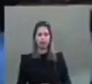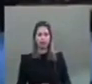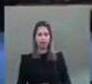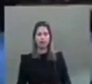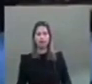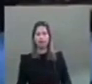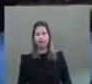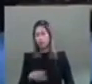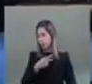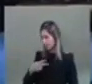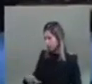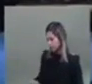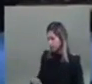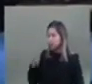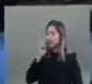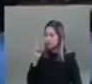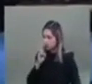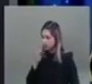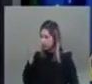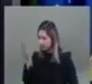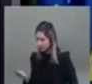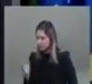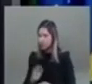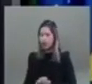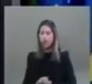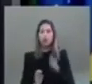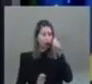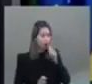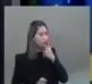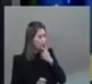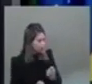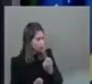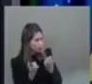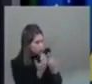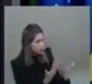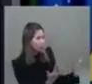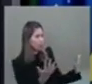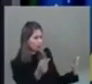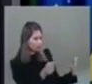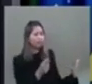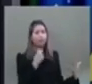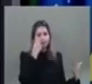sua Presidente Rodrigo Pacheco Senhores senadoras